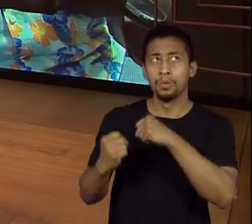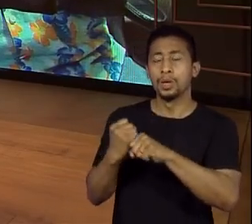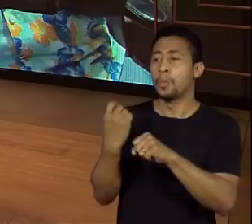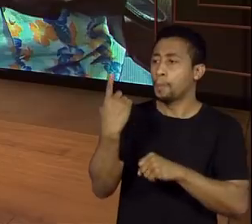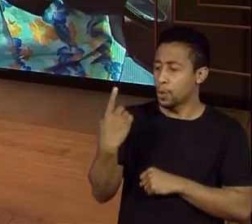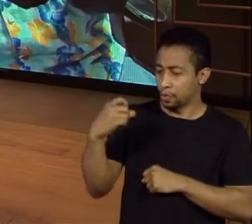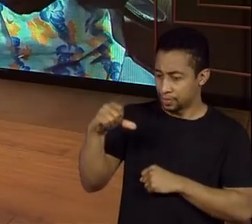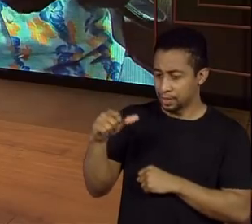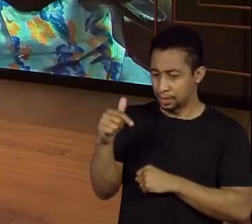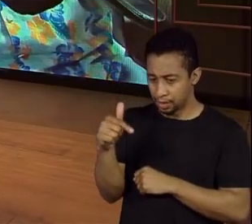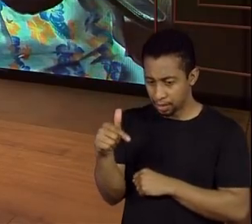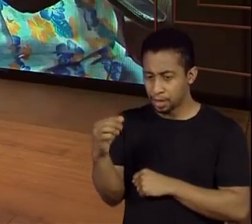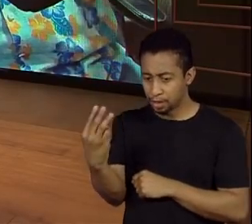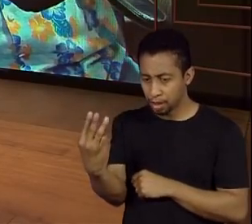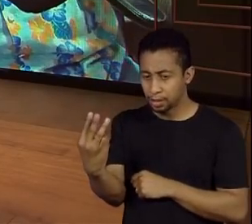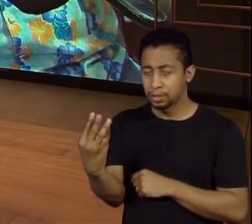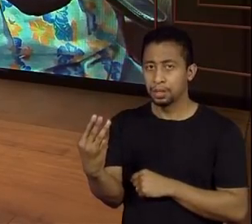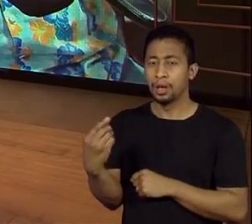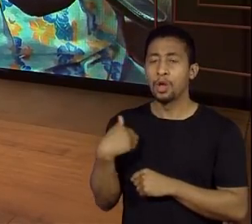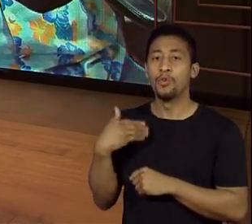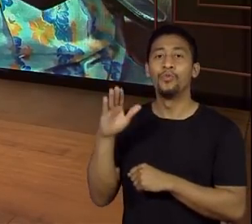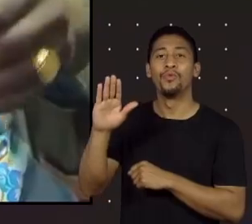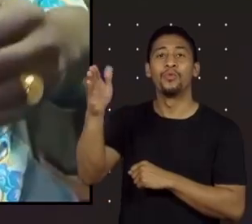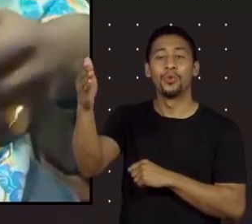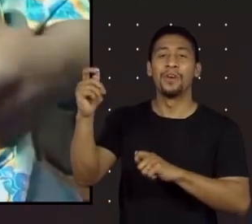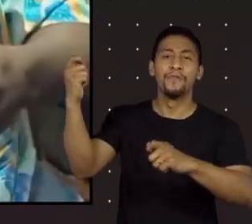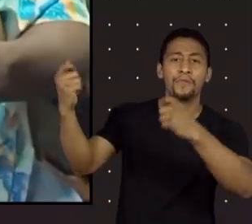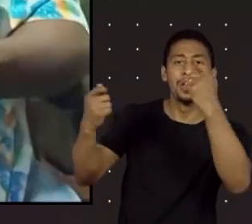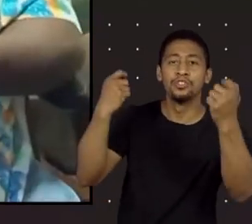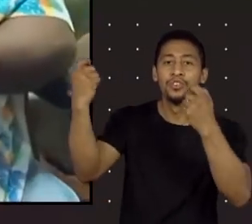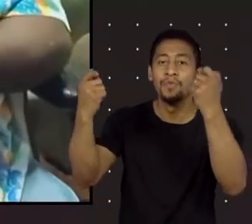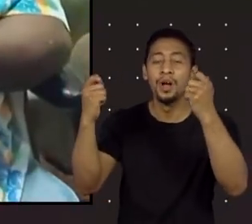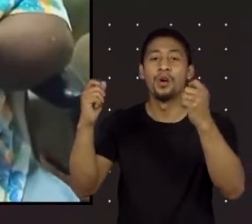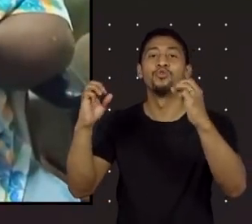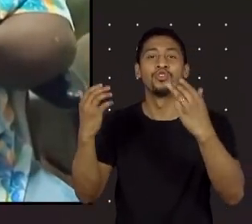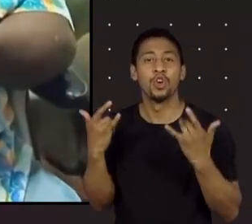lá no festival lá de rock... Woodstock.